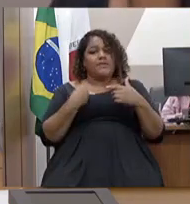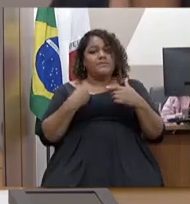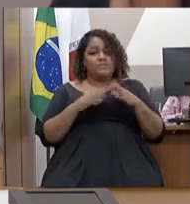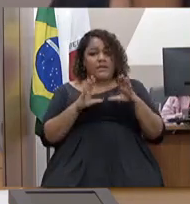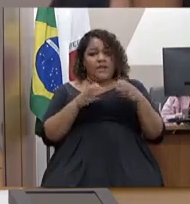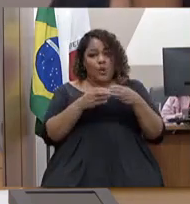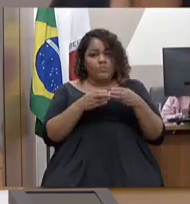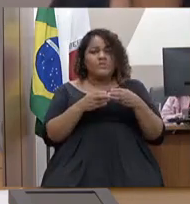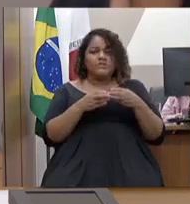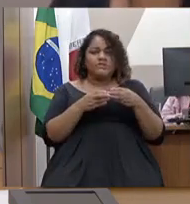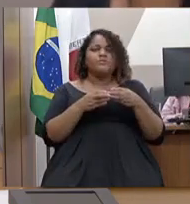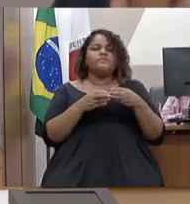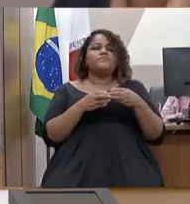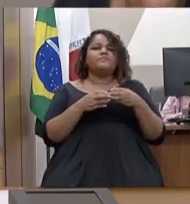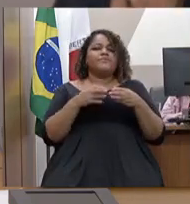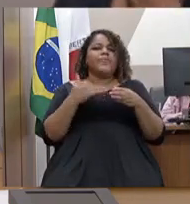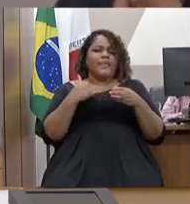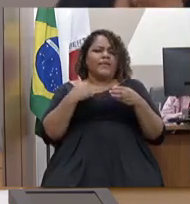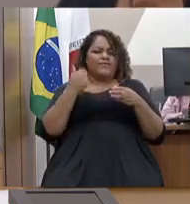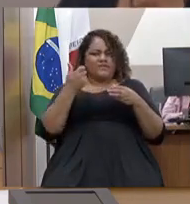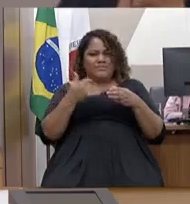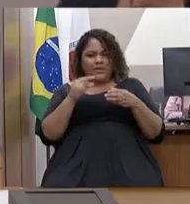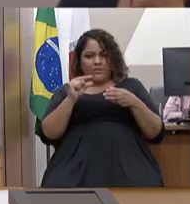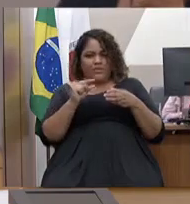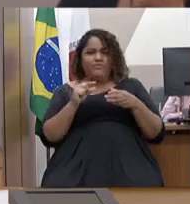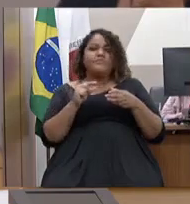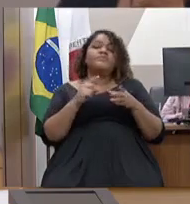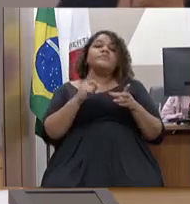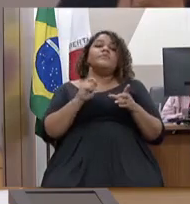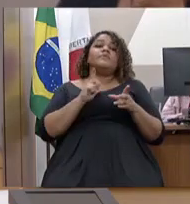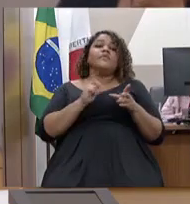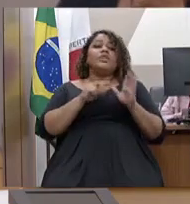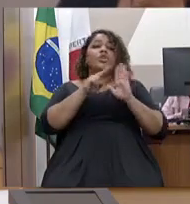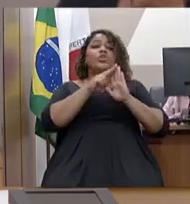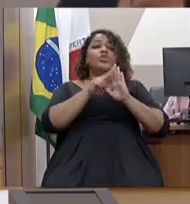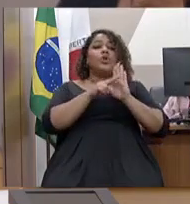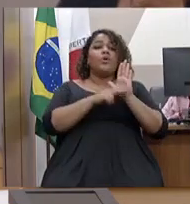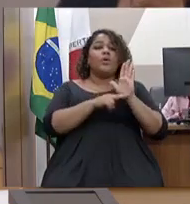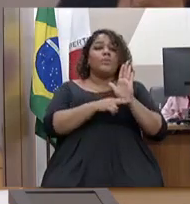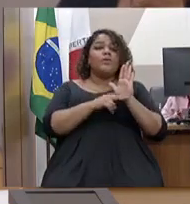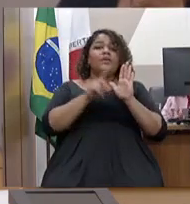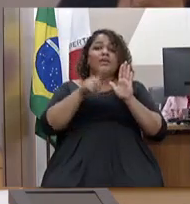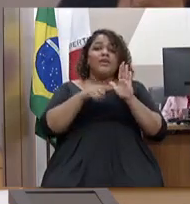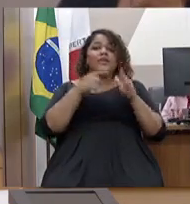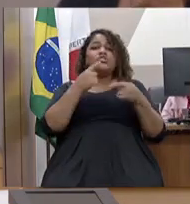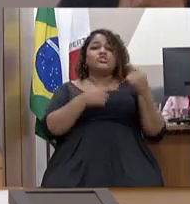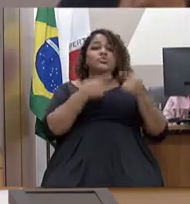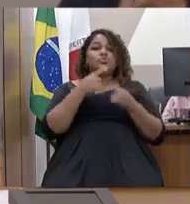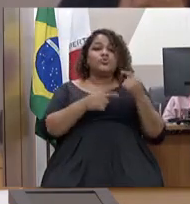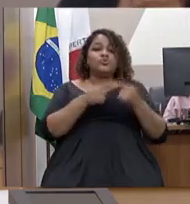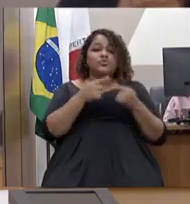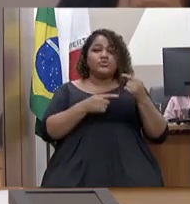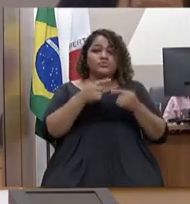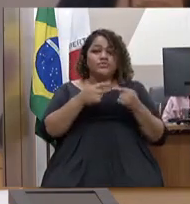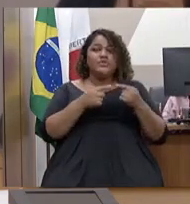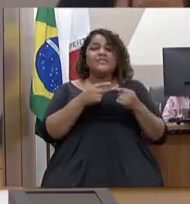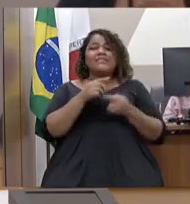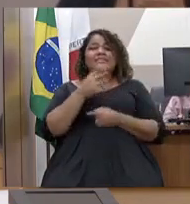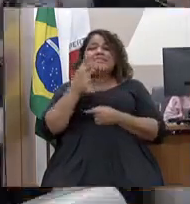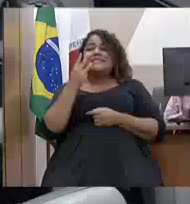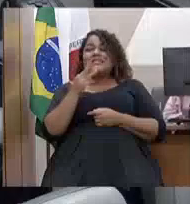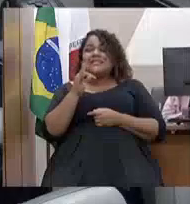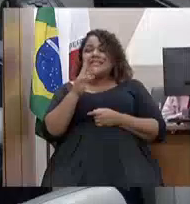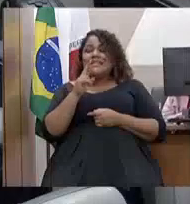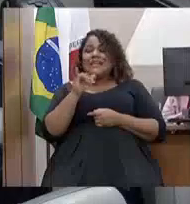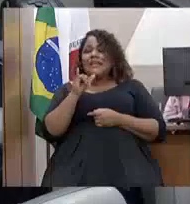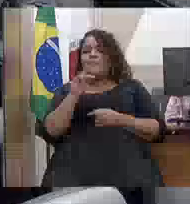você sabe gastar um tempinho aqui para falar isso assim essas normas gente são discutidas em nível tripartite os trabalhadores